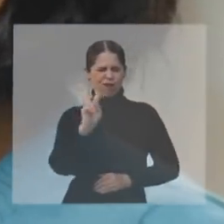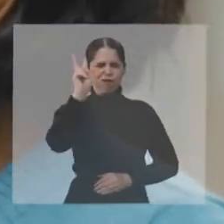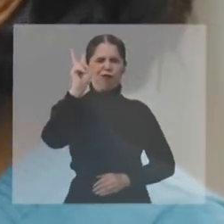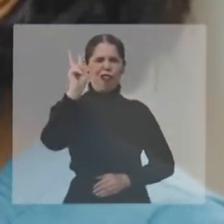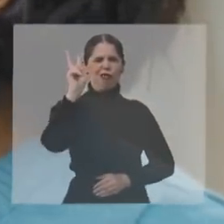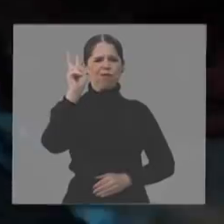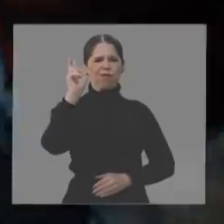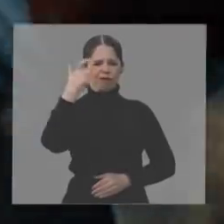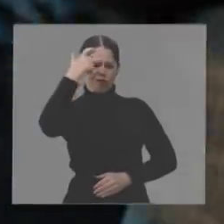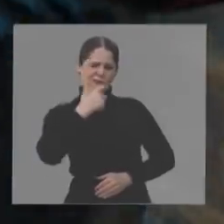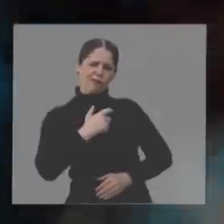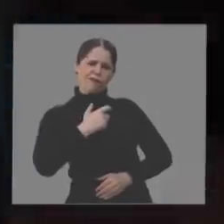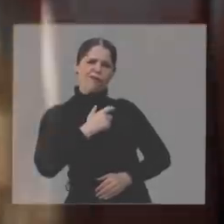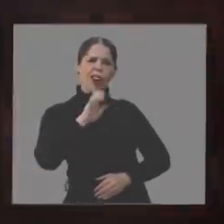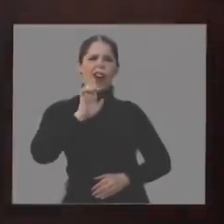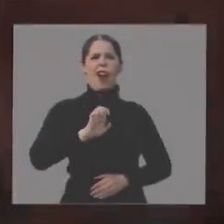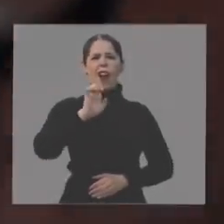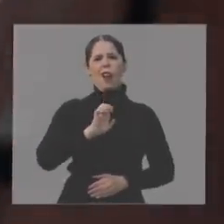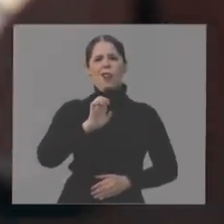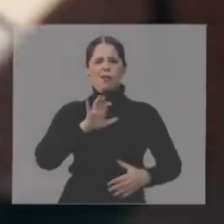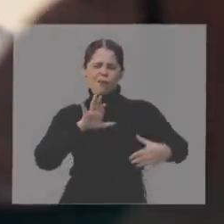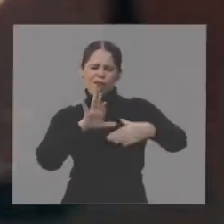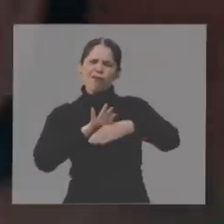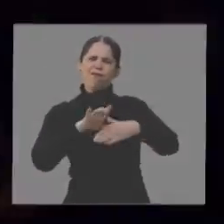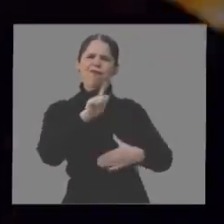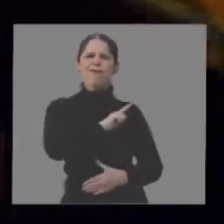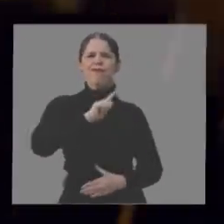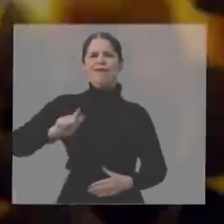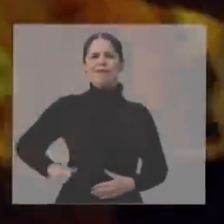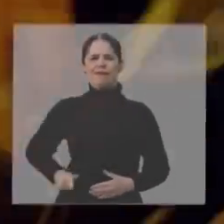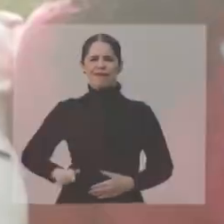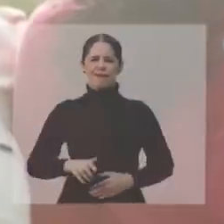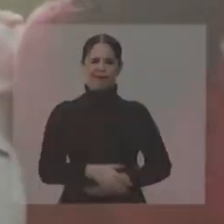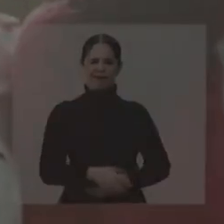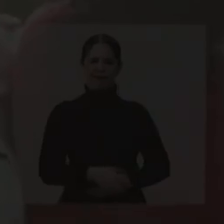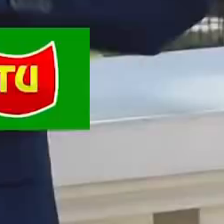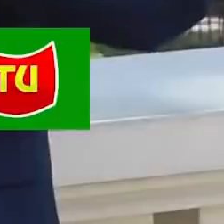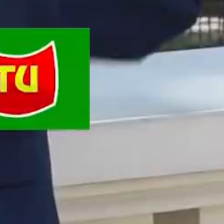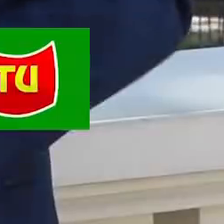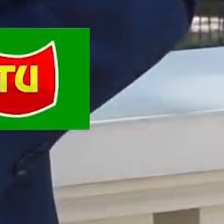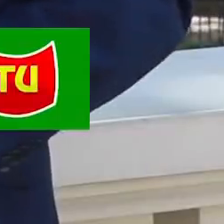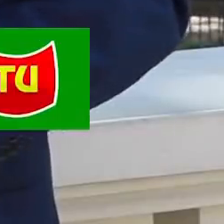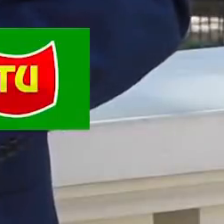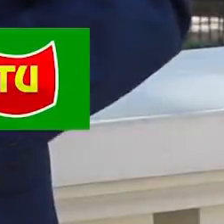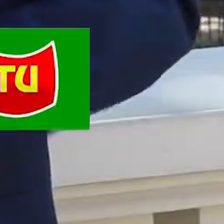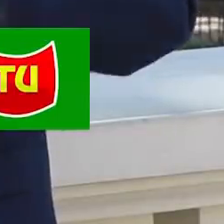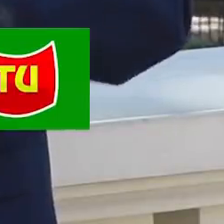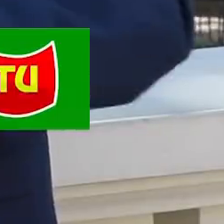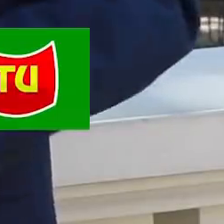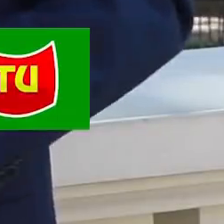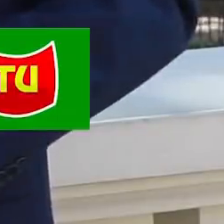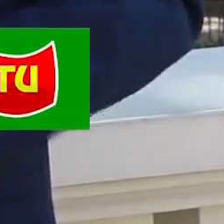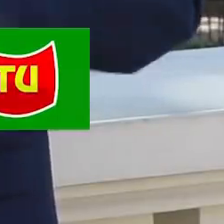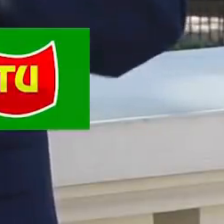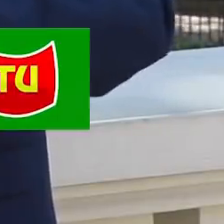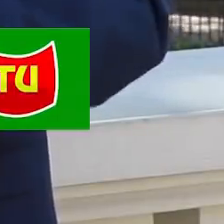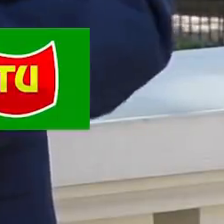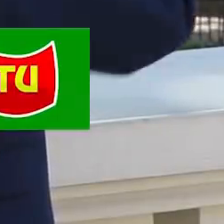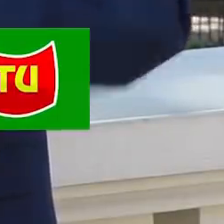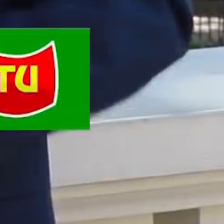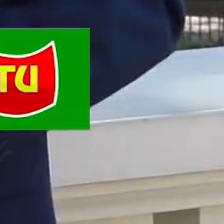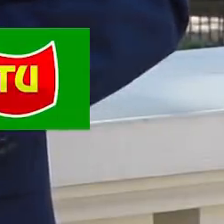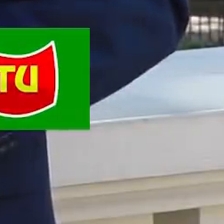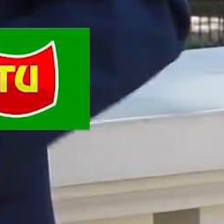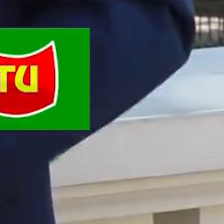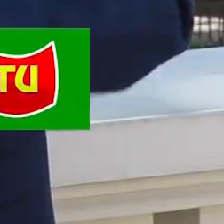valor, sou o Eduardo Leite, meu governador. É hora dos trabalhadores tomarem o poder. Por um